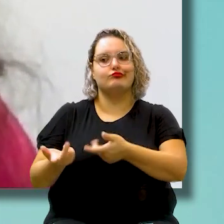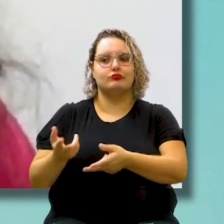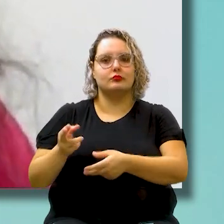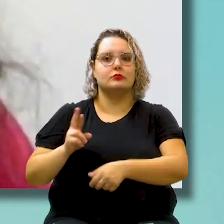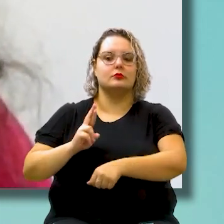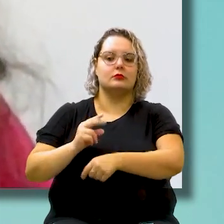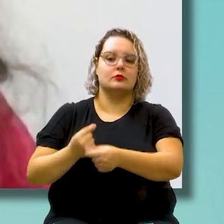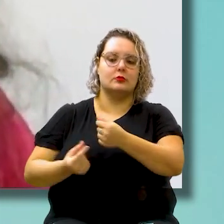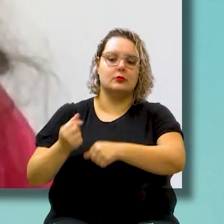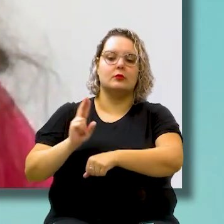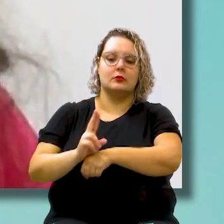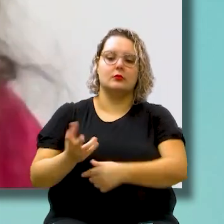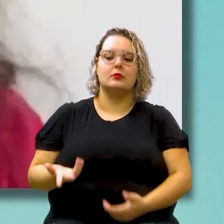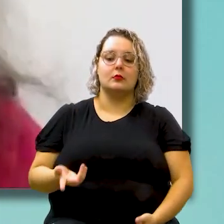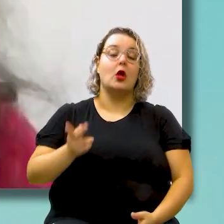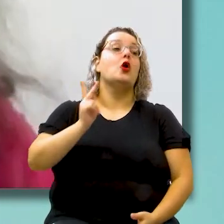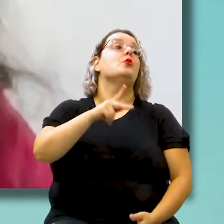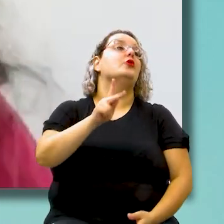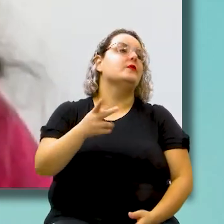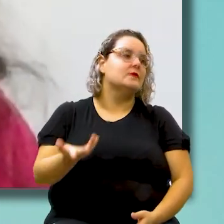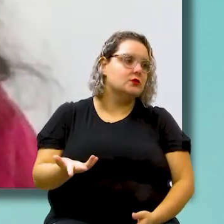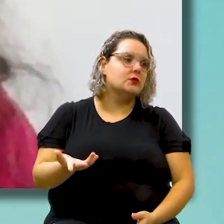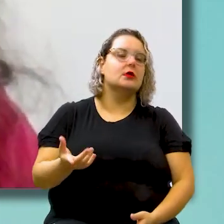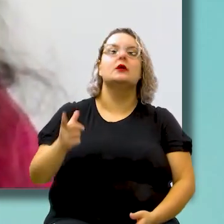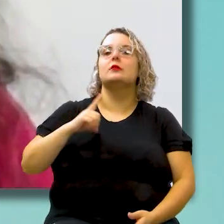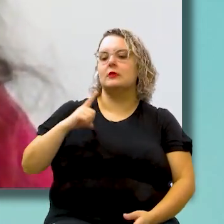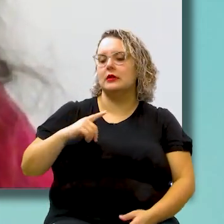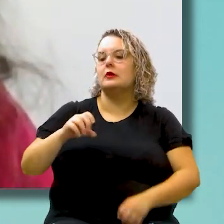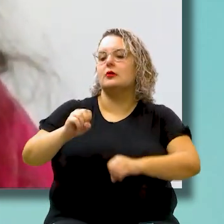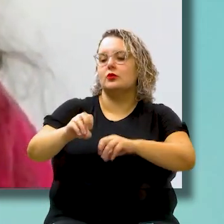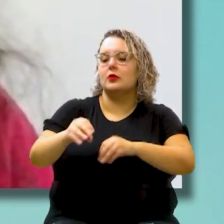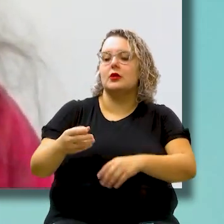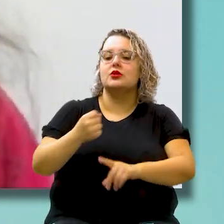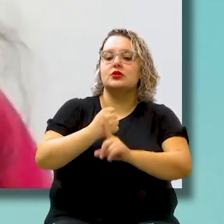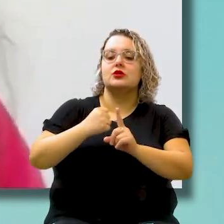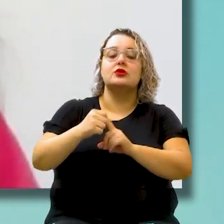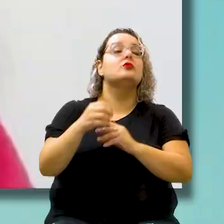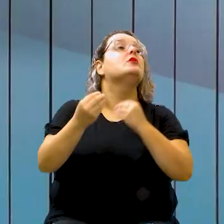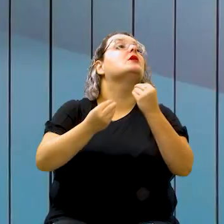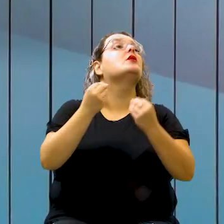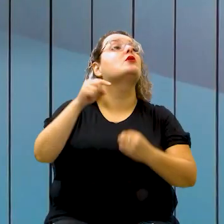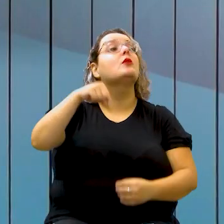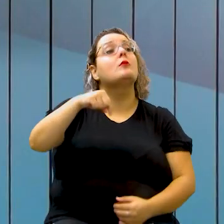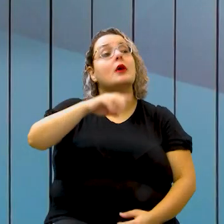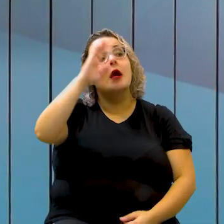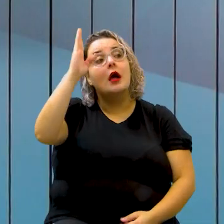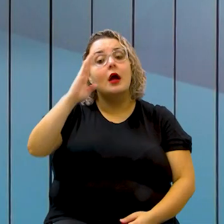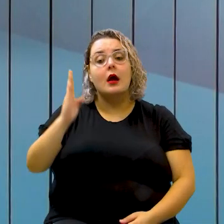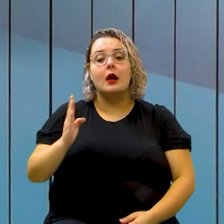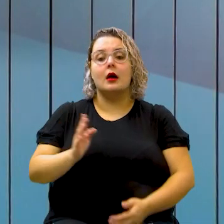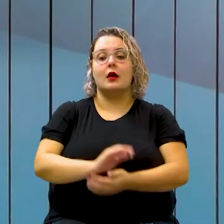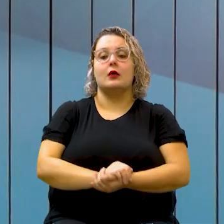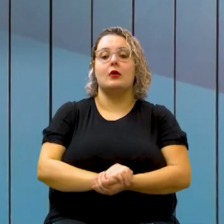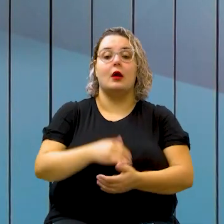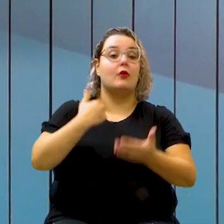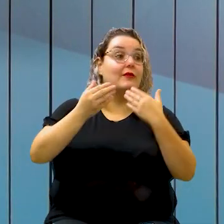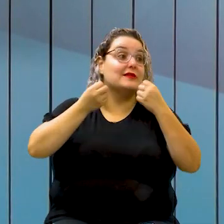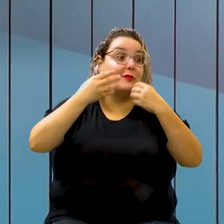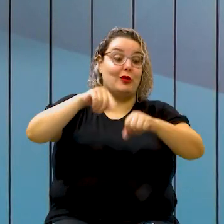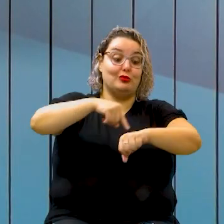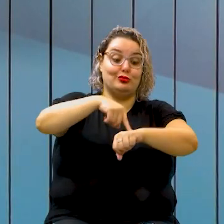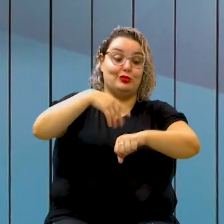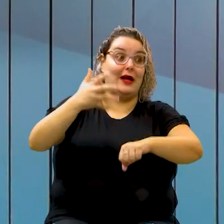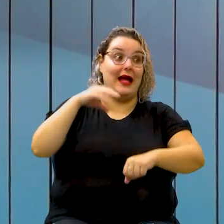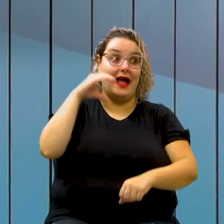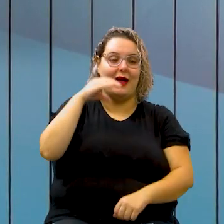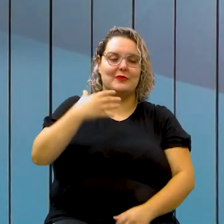nós vivemos, né? Bom, Também professora, entendo que a embalagem tem uma função educativa e social. como que é no Brasil? O nosso tempo, a conversa